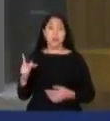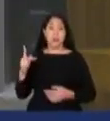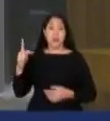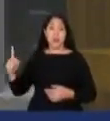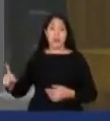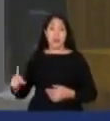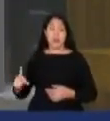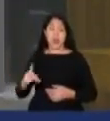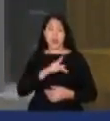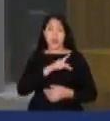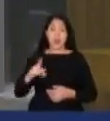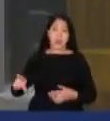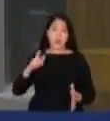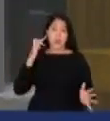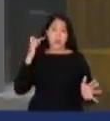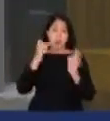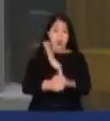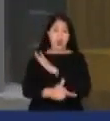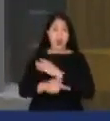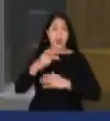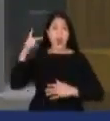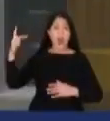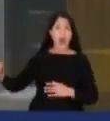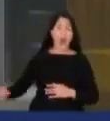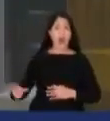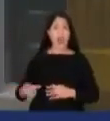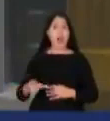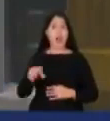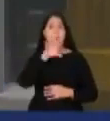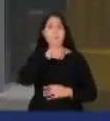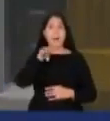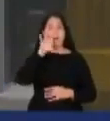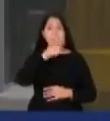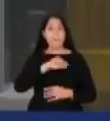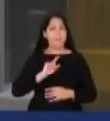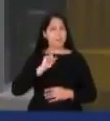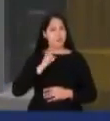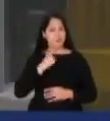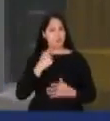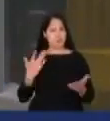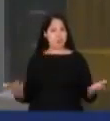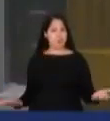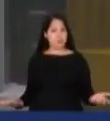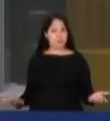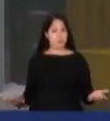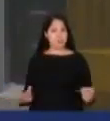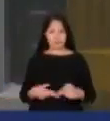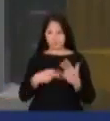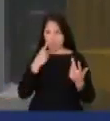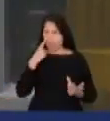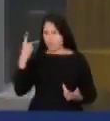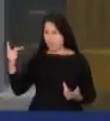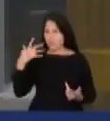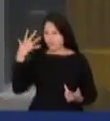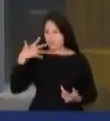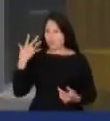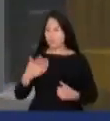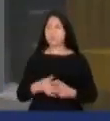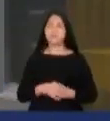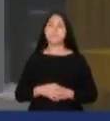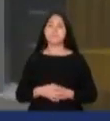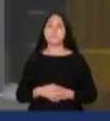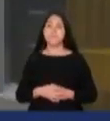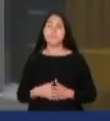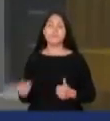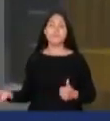genocida estava com a boca suja, mais do que de costume. E veja bem o que ele disse. Primeiro, atacou